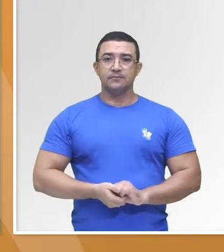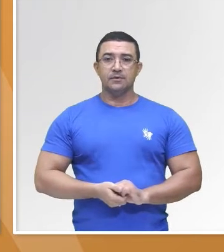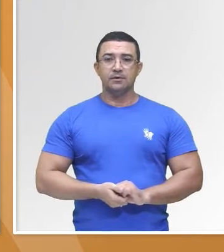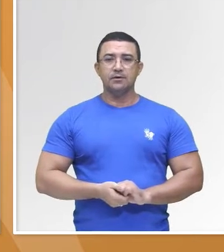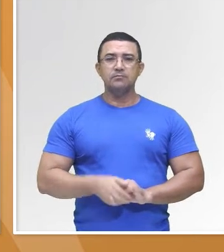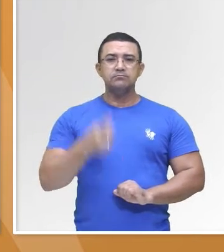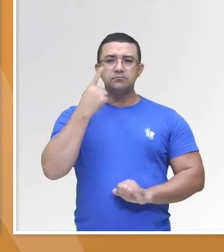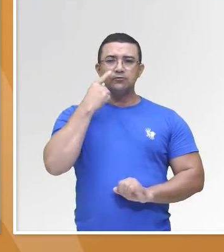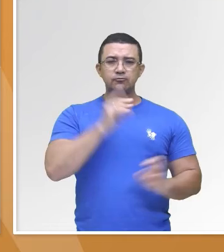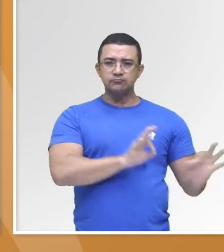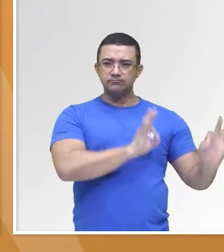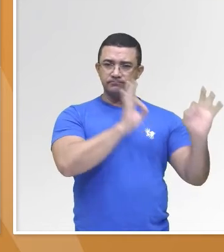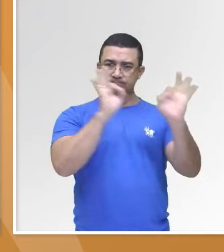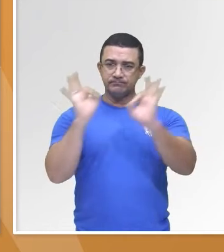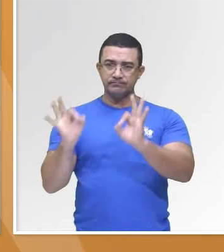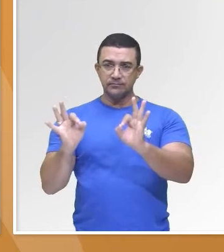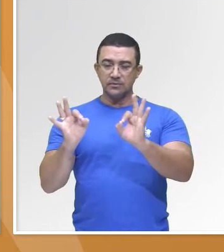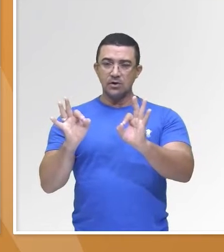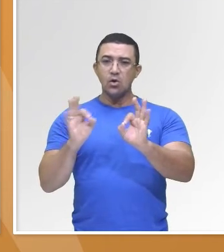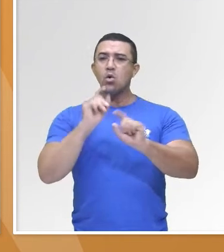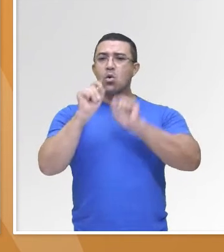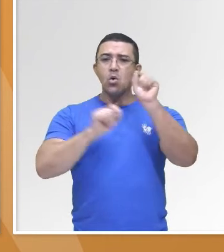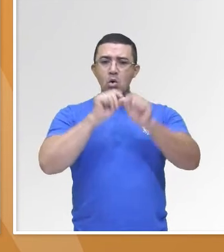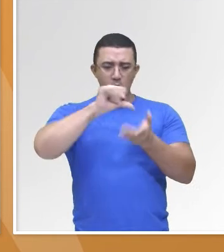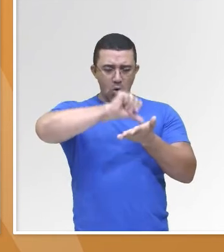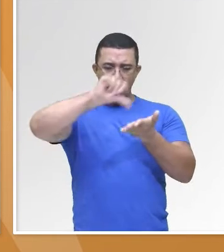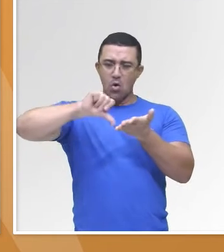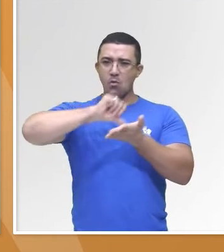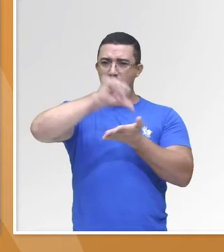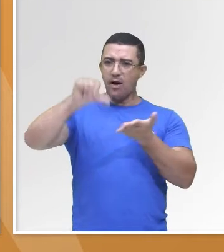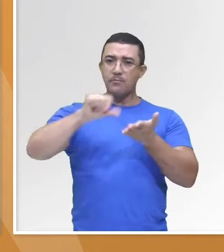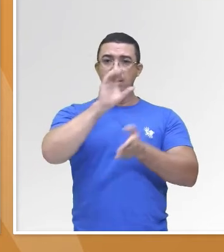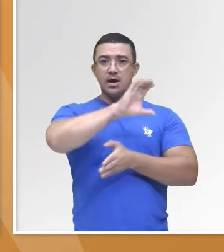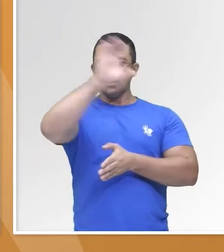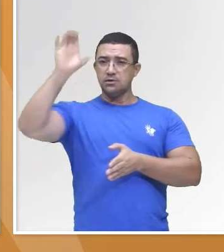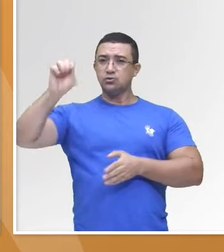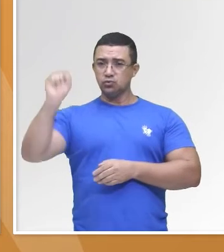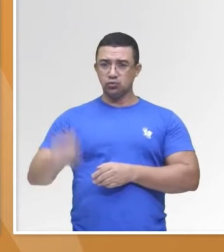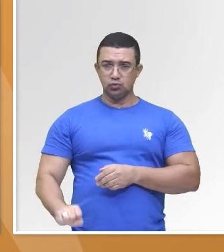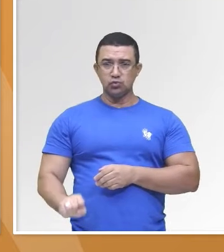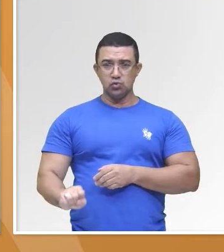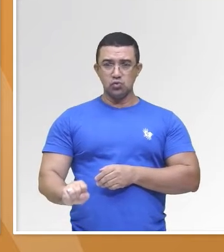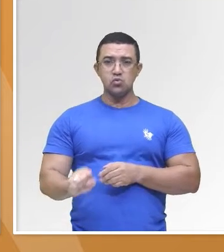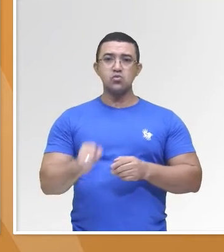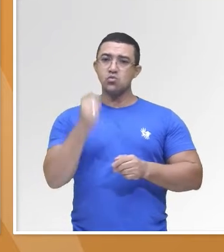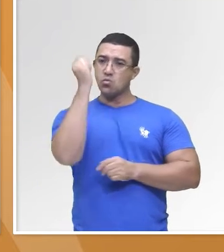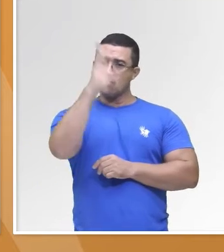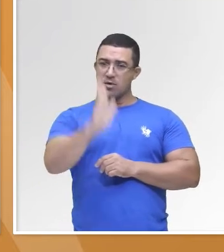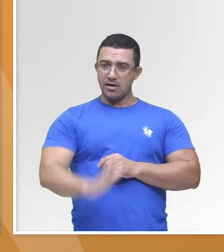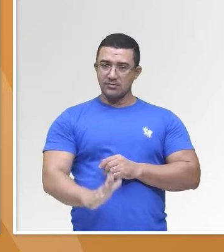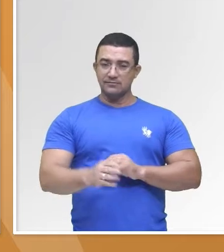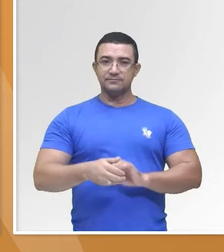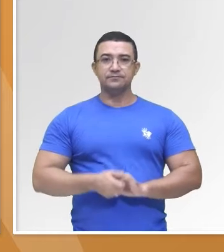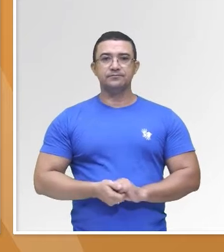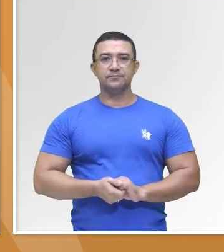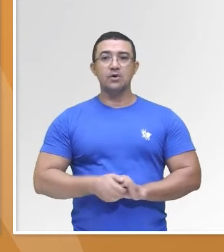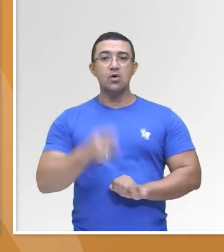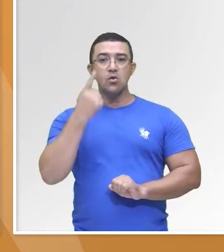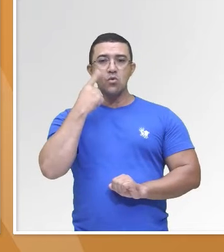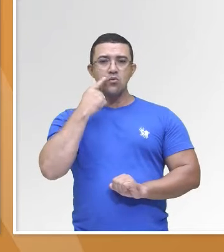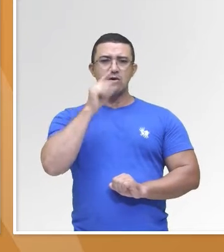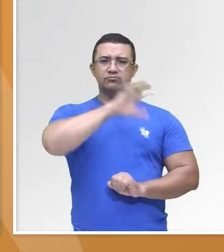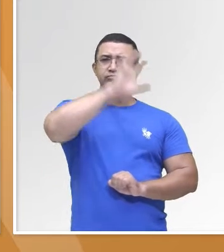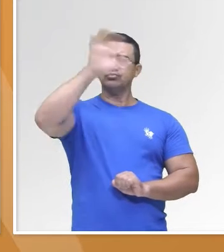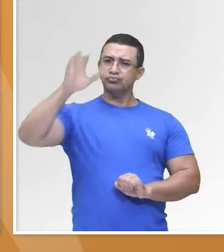observar novamente a constituição da região sul do Brasil. Aí vocês estão vendo no geral, tá? As regiões